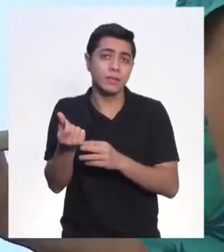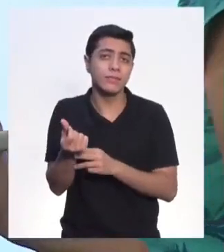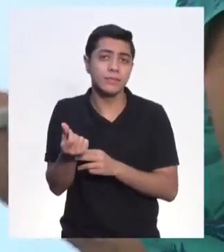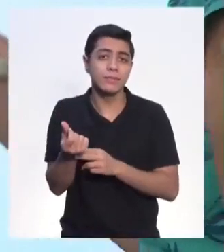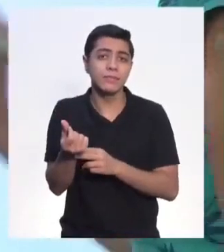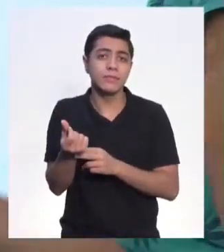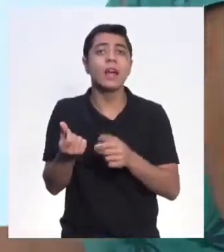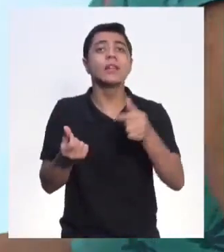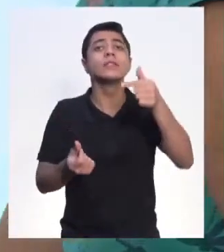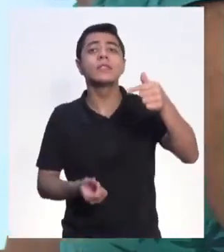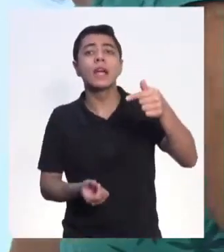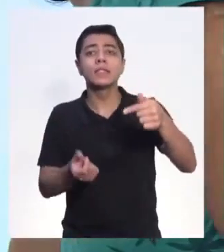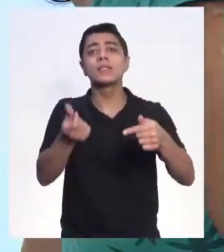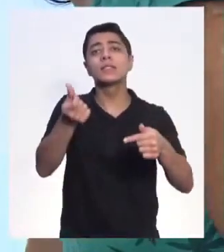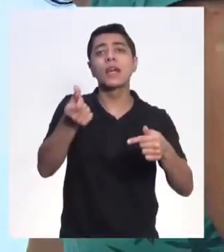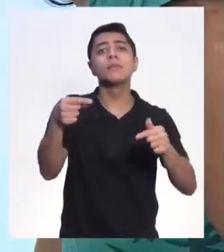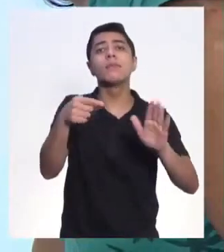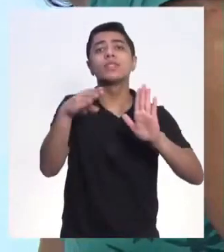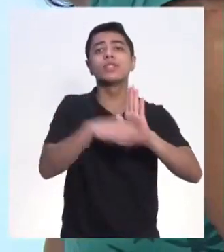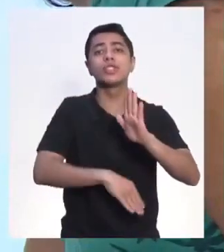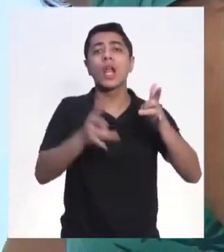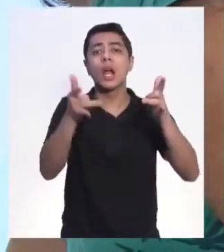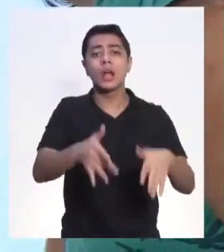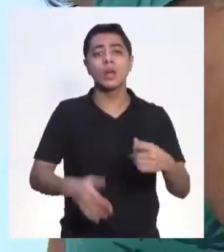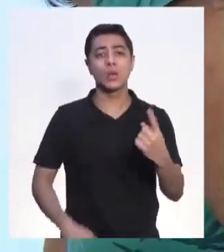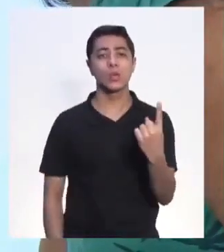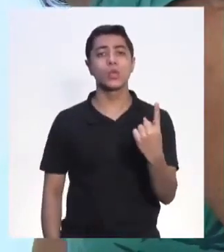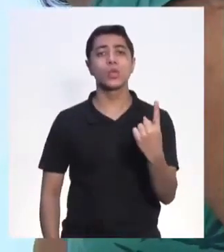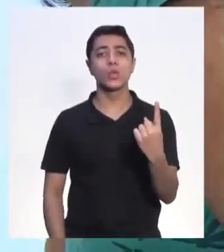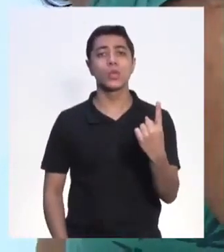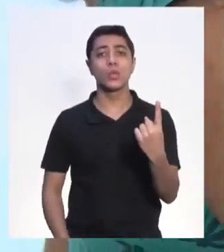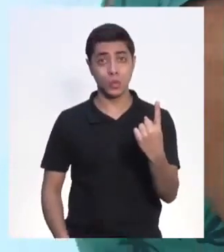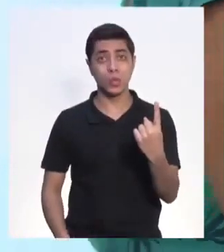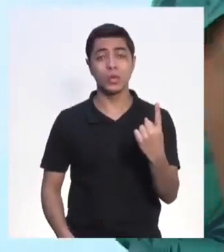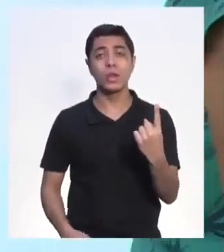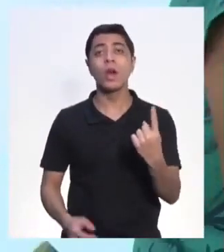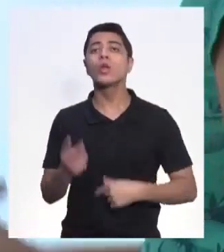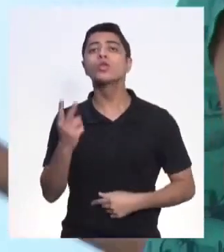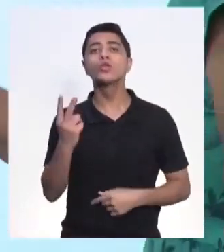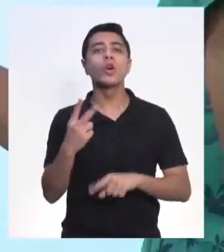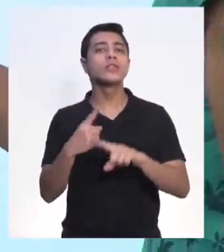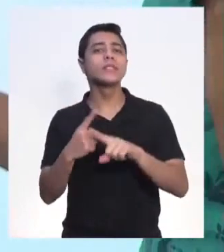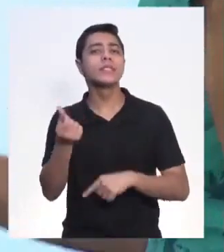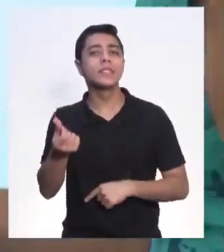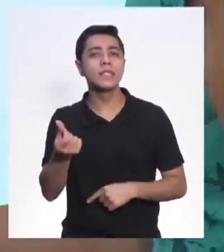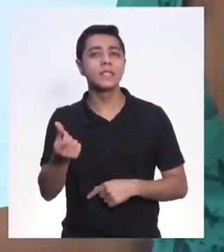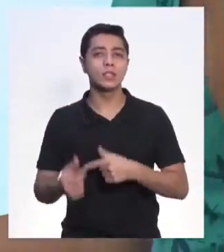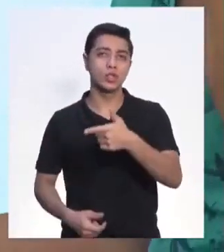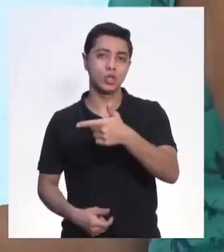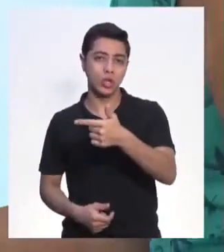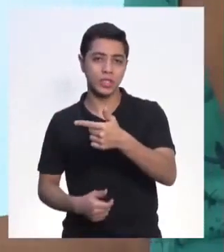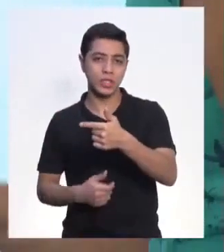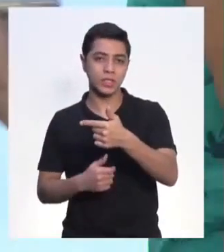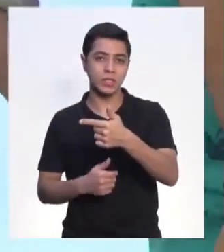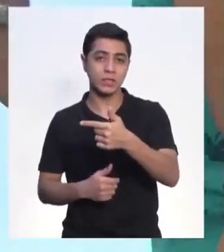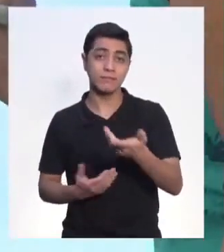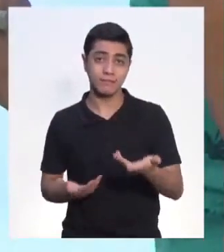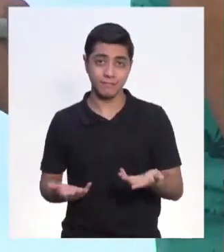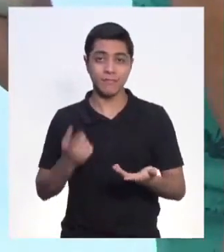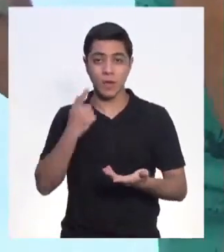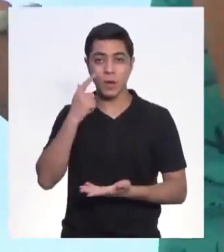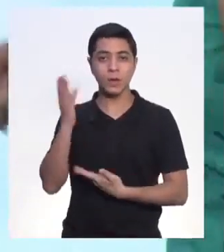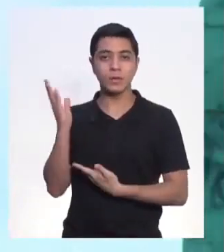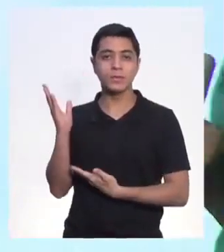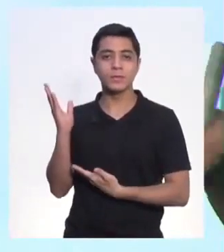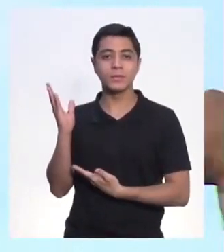2 vezes. 2 vezes 6, 12. 12 tira 12, nada. Abaixo 0, não